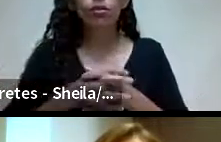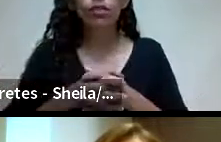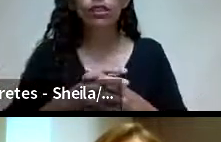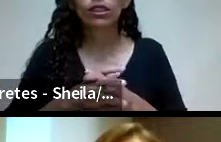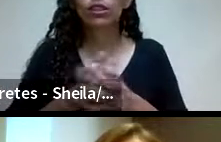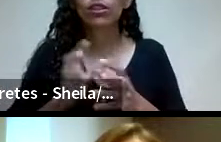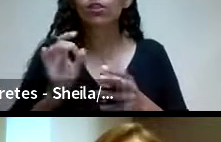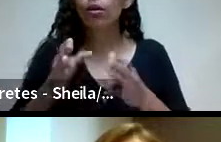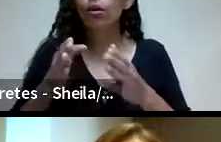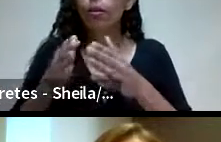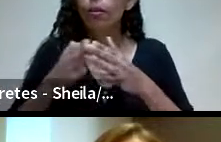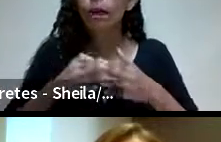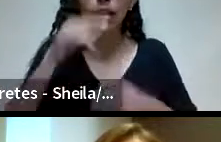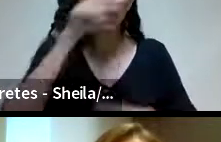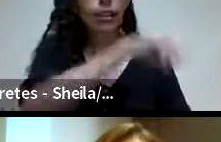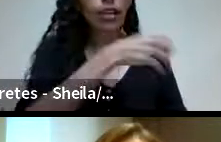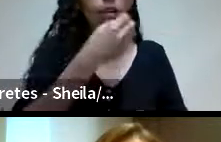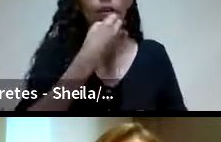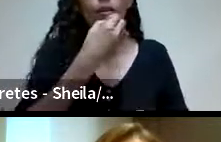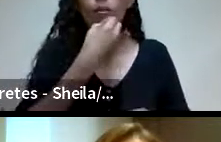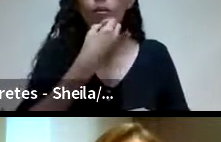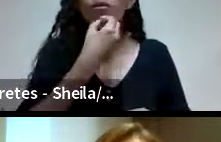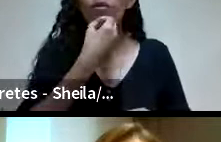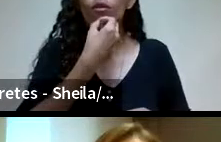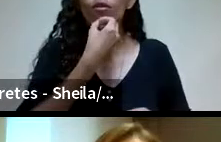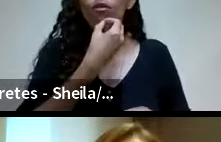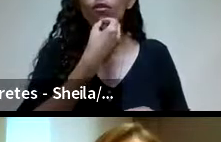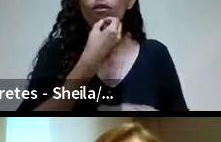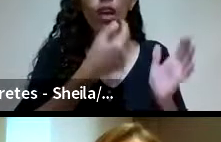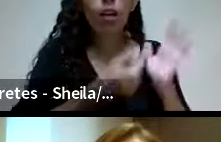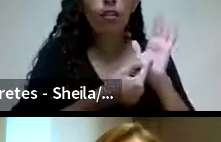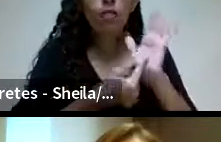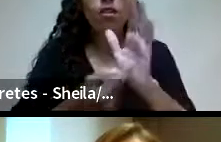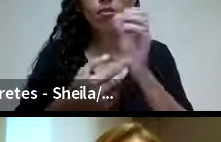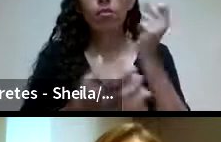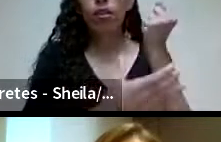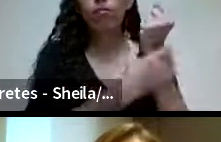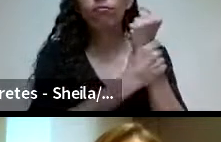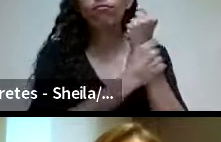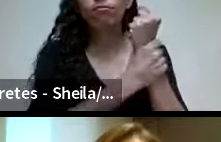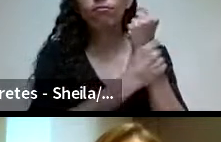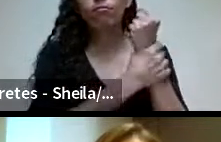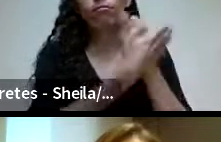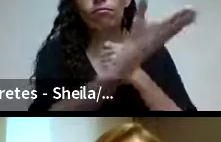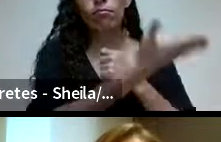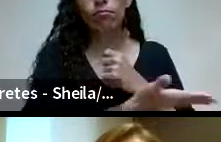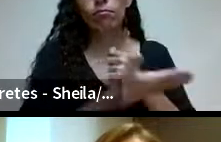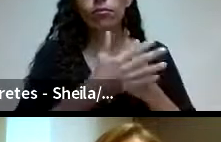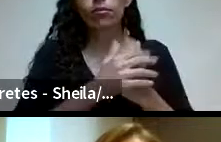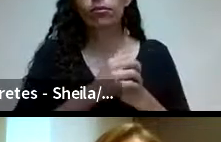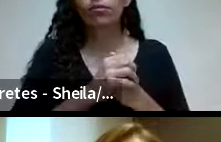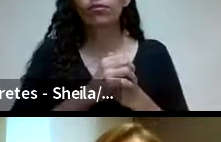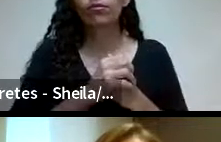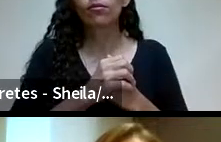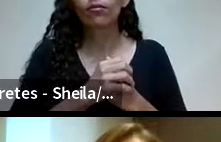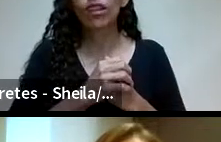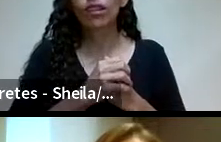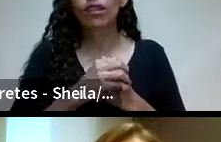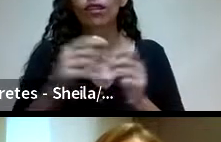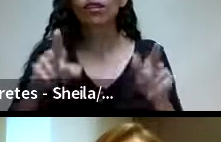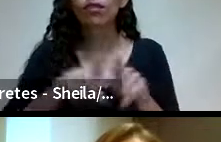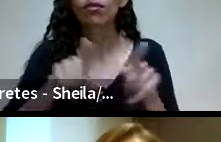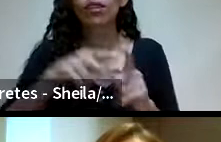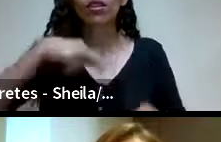se dê a oportunidade para ela discutir e apresentar sua defesa na representação eleitoral que